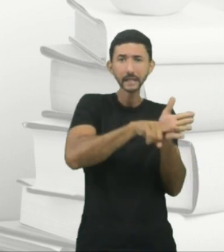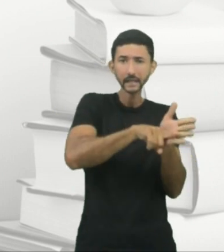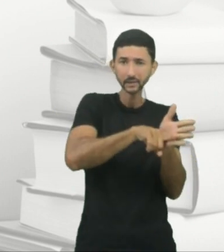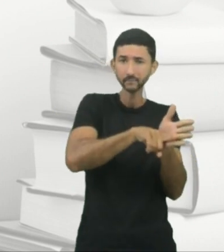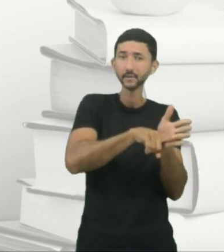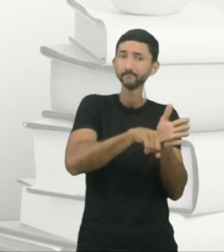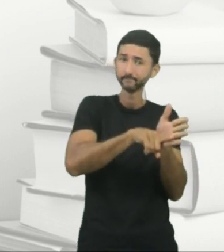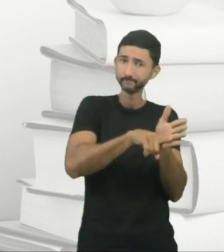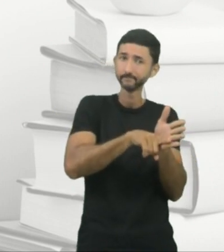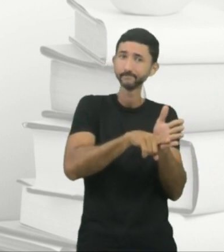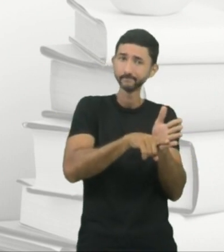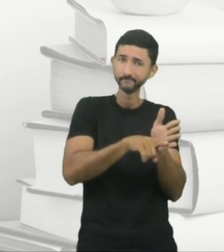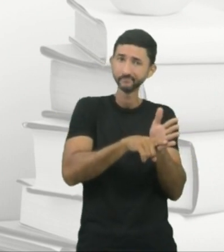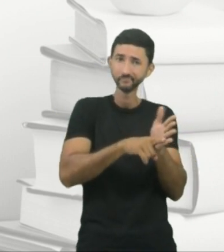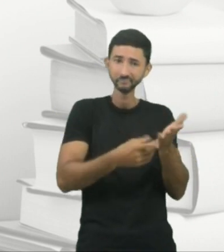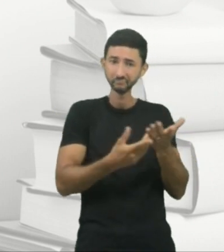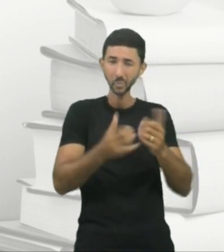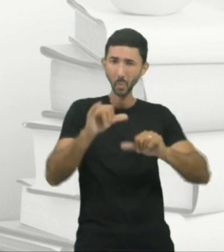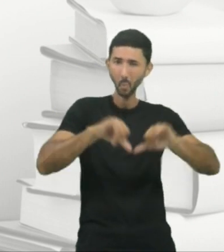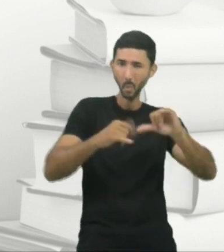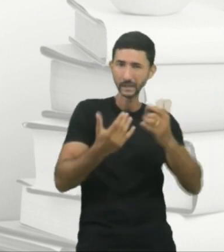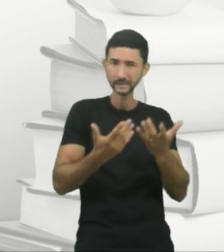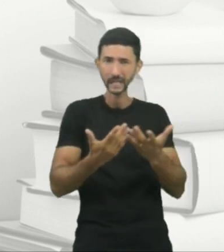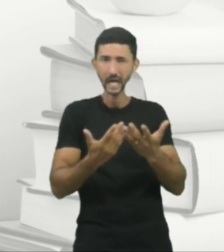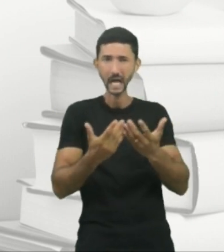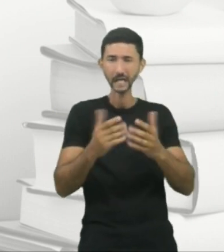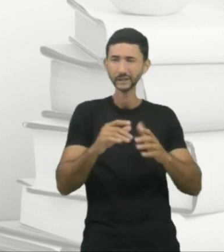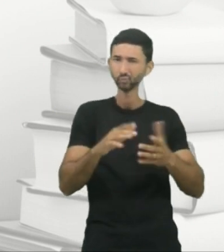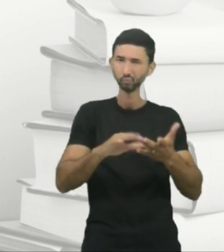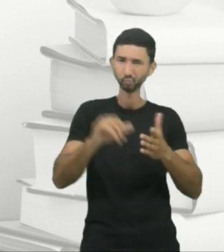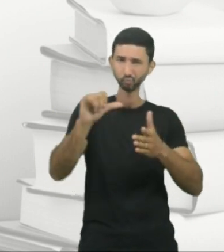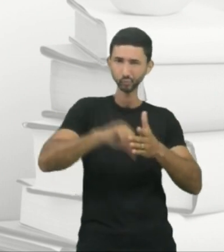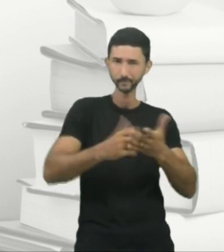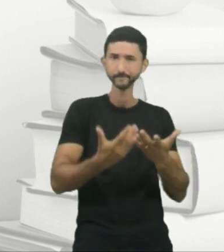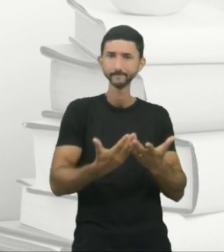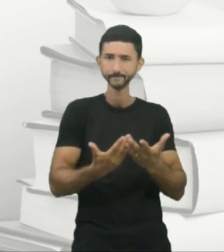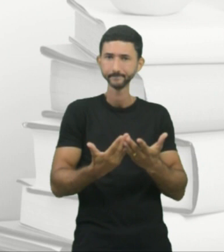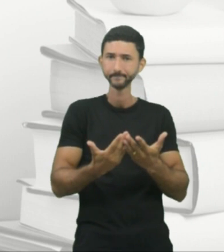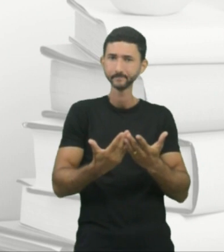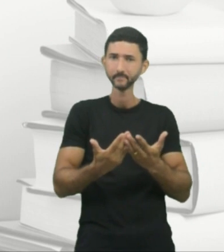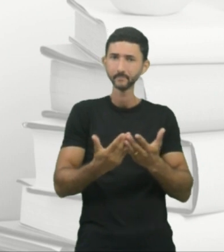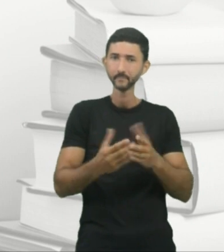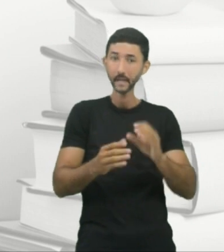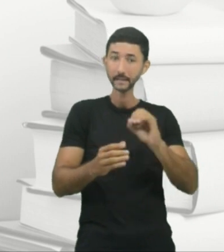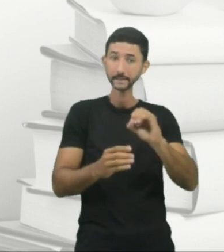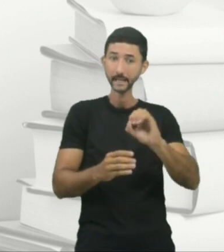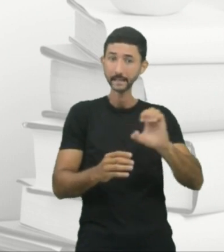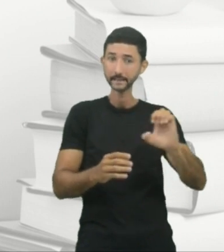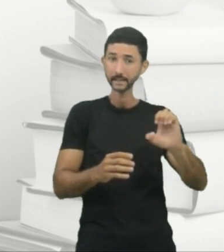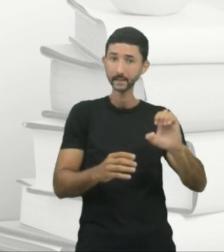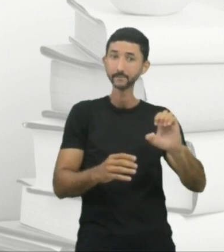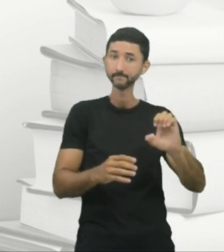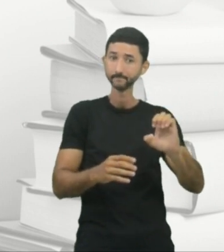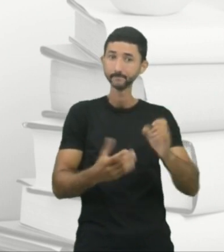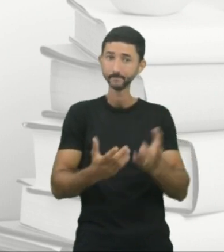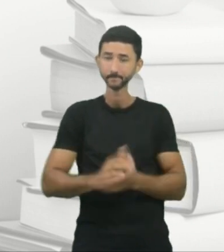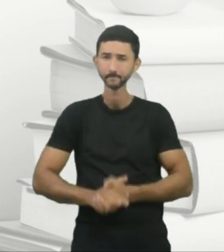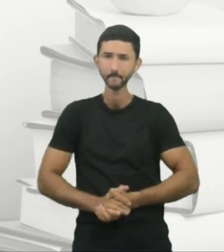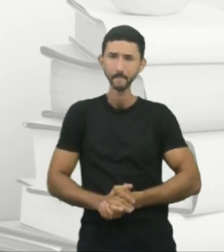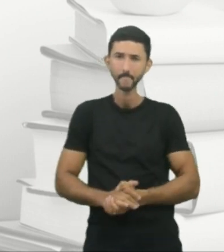negativa, uma pessoa que não tem qualidades muitas vezes. Então, é aquela pessoa que é um 0 à esquerda,